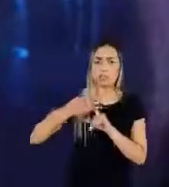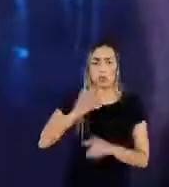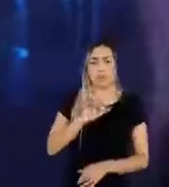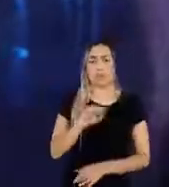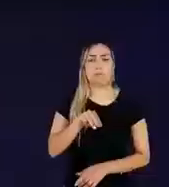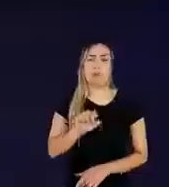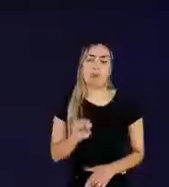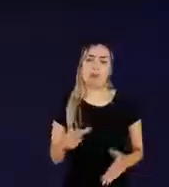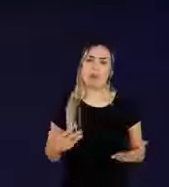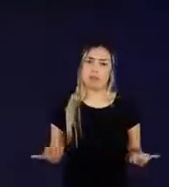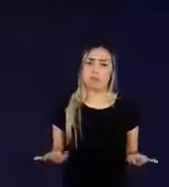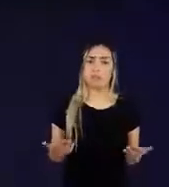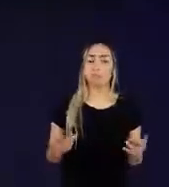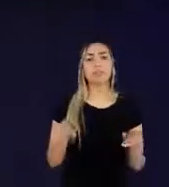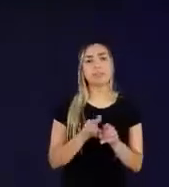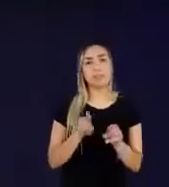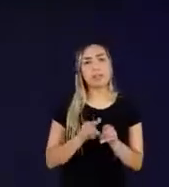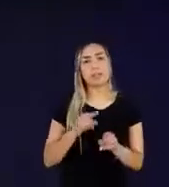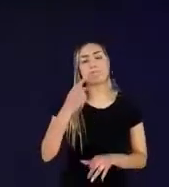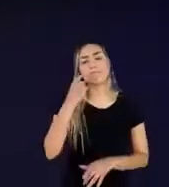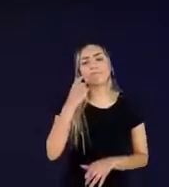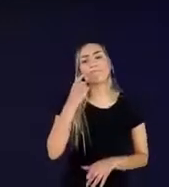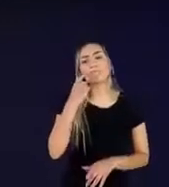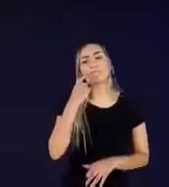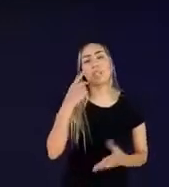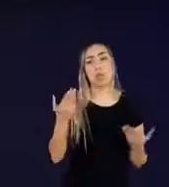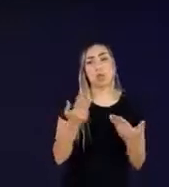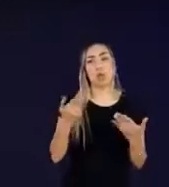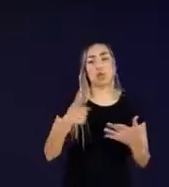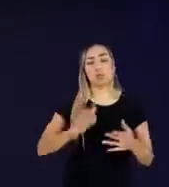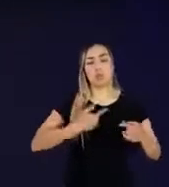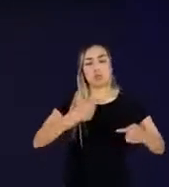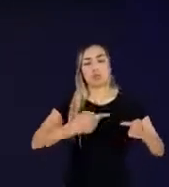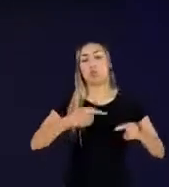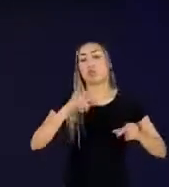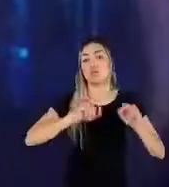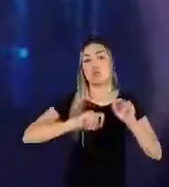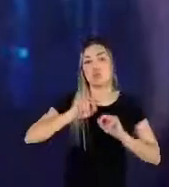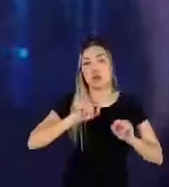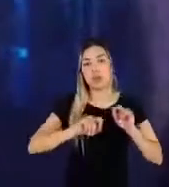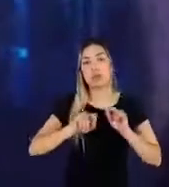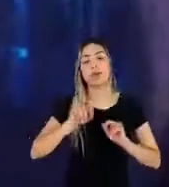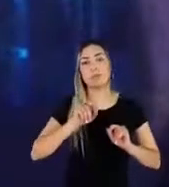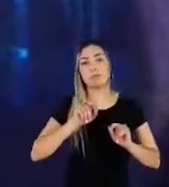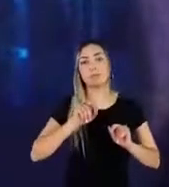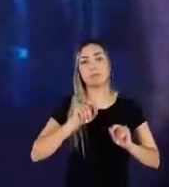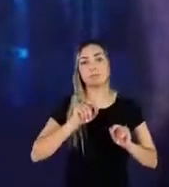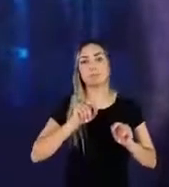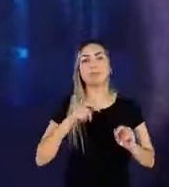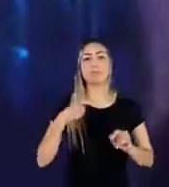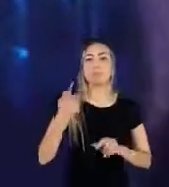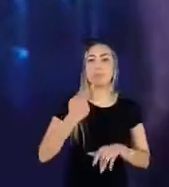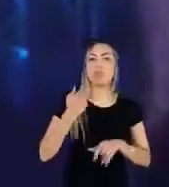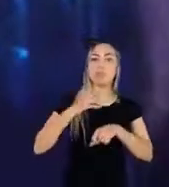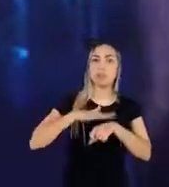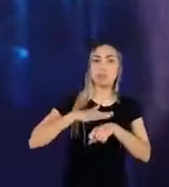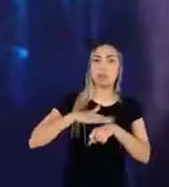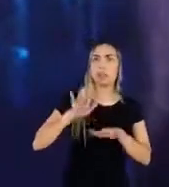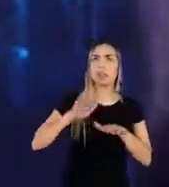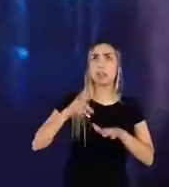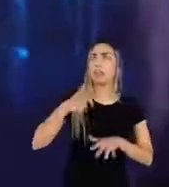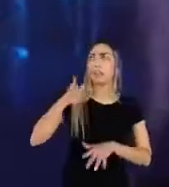E também tem a questão dos tributos federais. Nós estamos discutindo agora a possibilidade de construir, até conversei com o ministro Bento essa